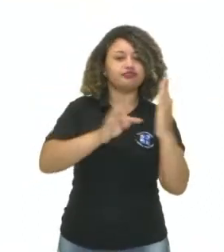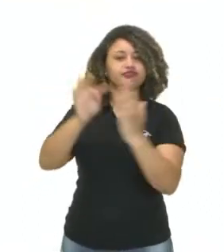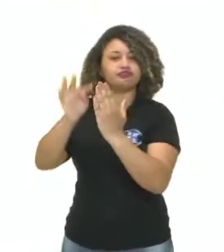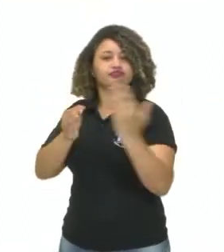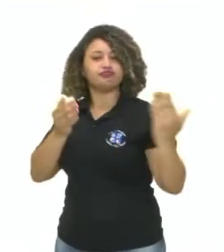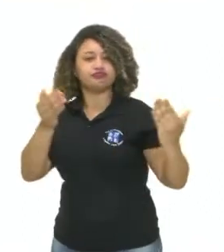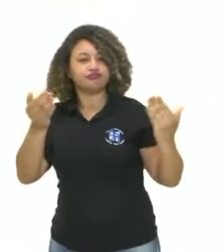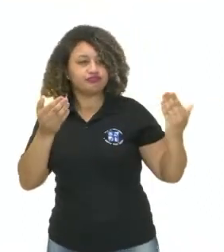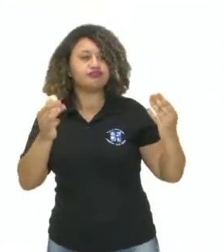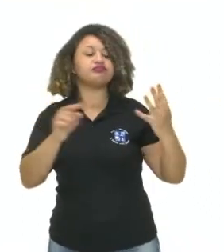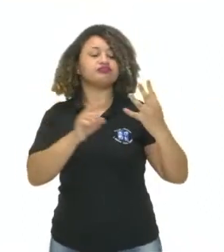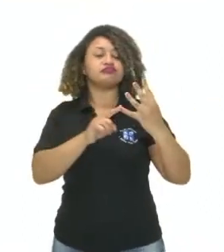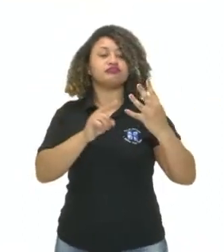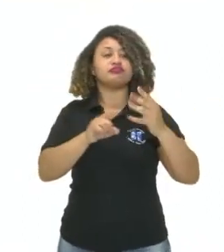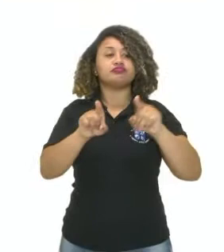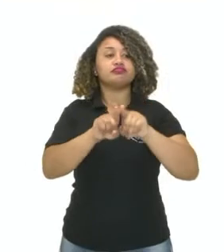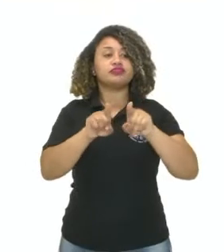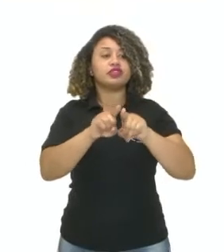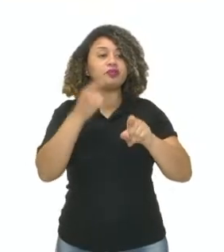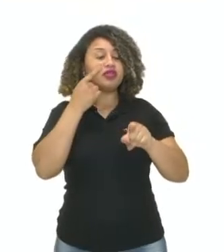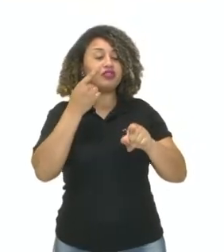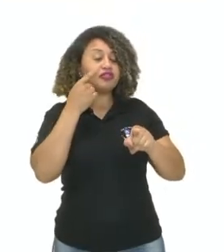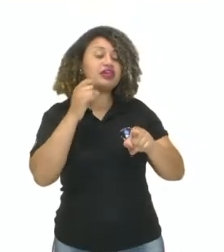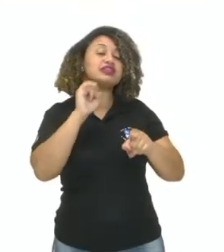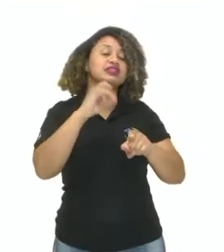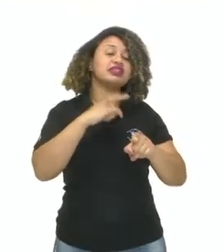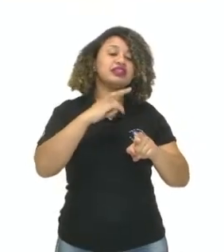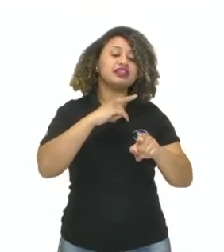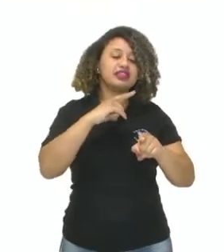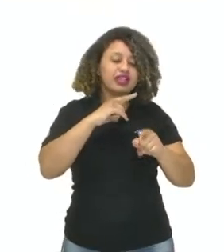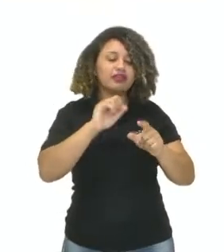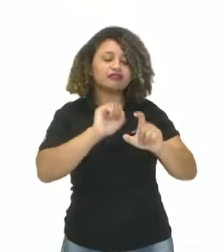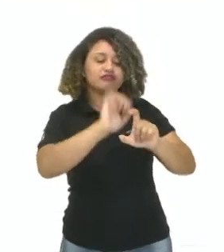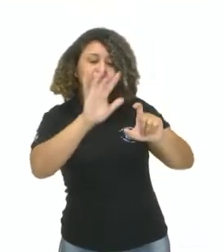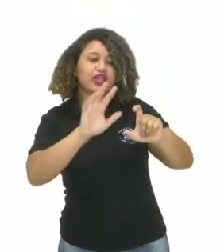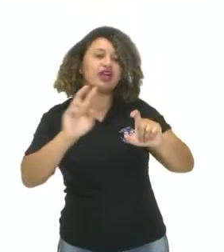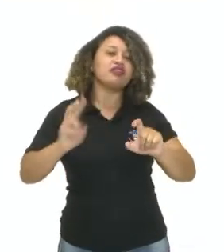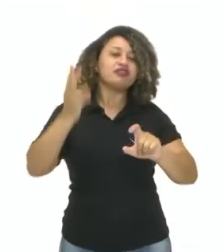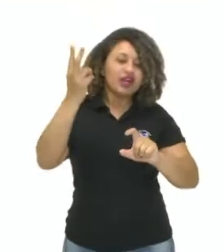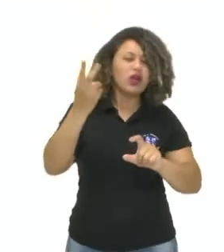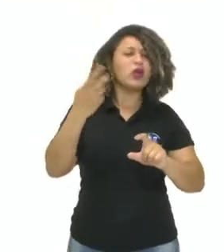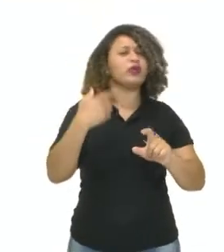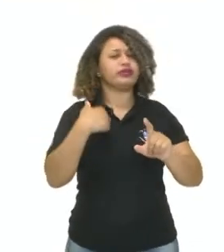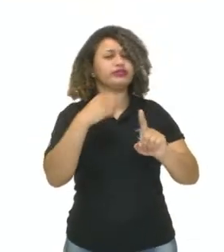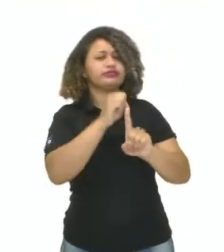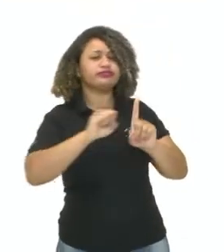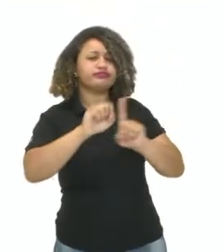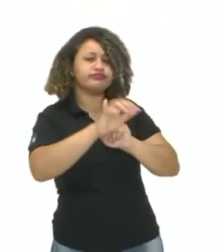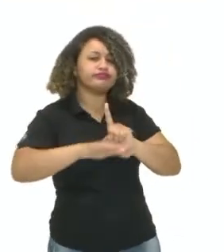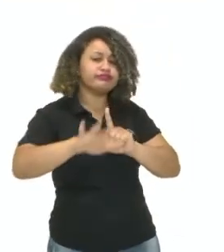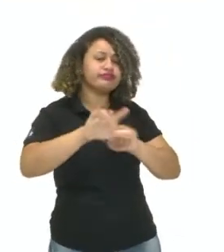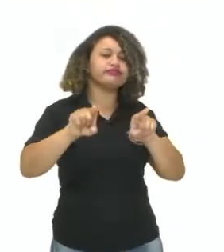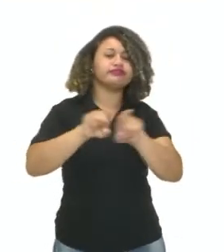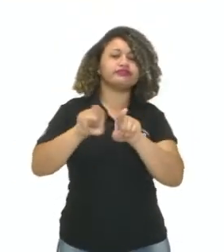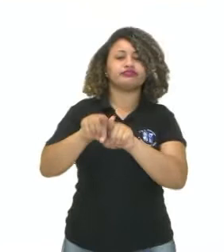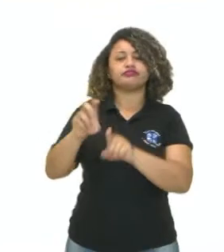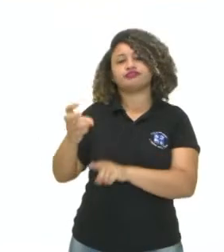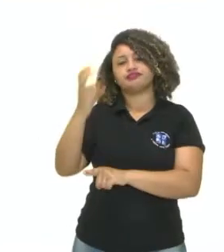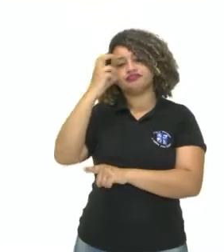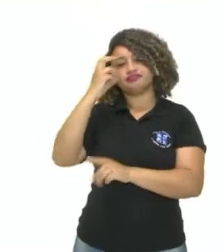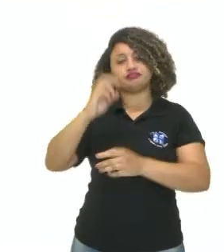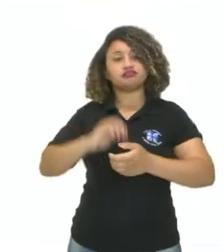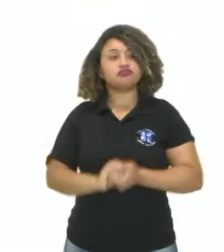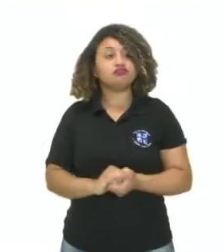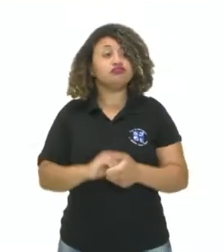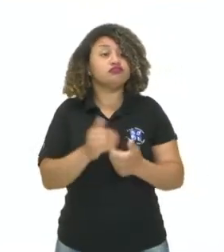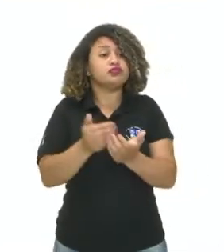valores sociais e culturais. E começando com uma reflexão a respeito desse gênero textual, temos